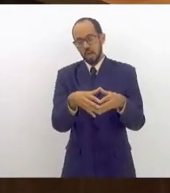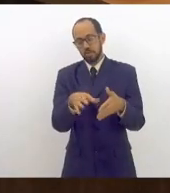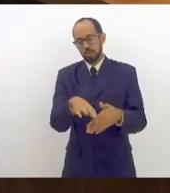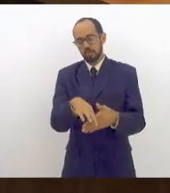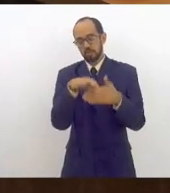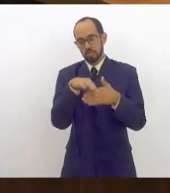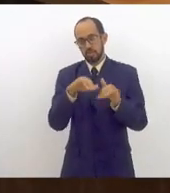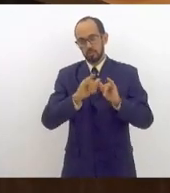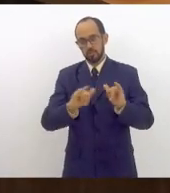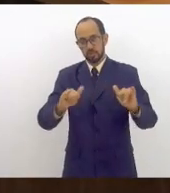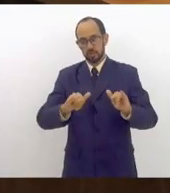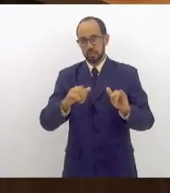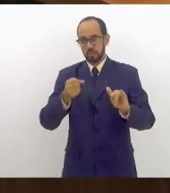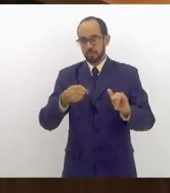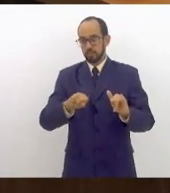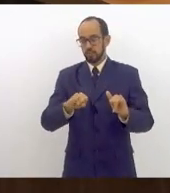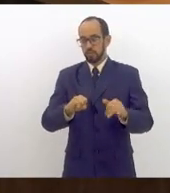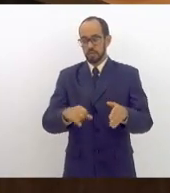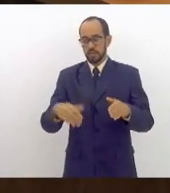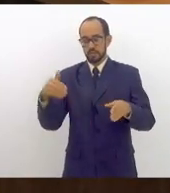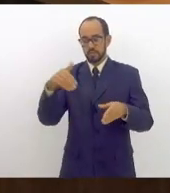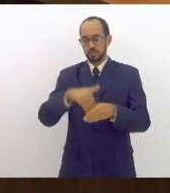se os vetos não forem votados,